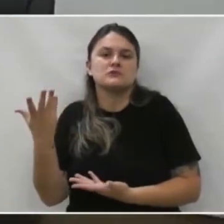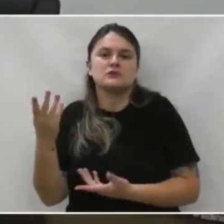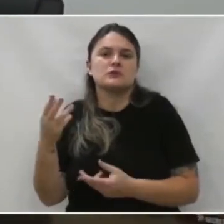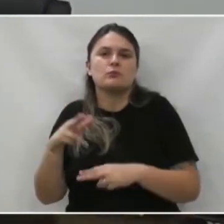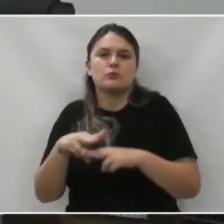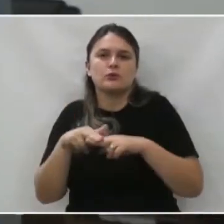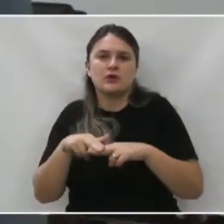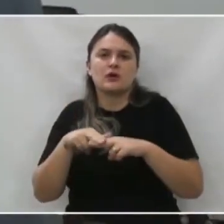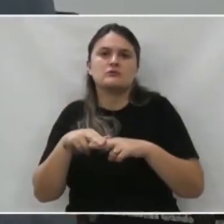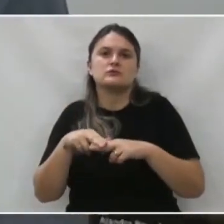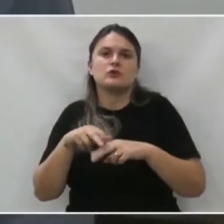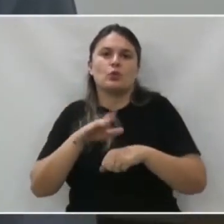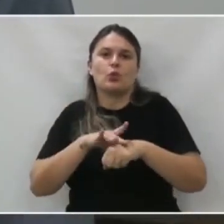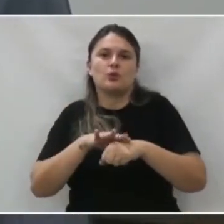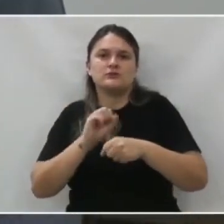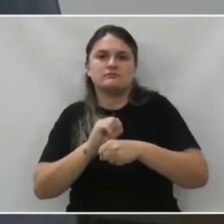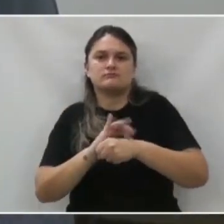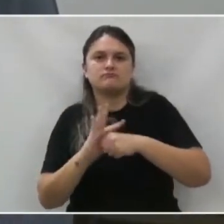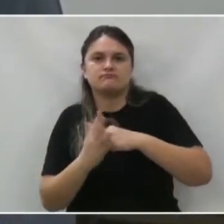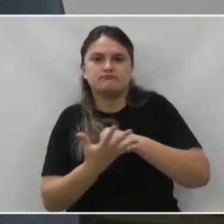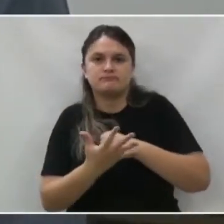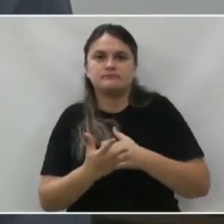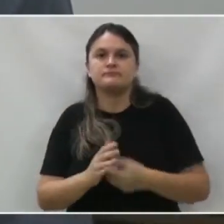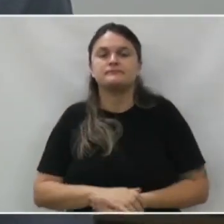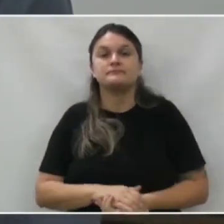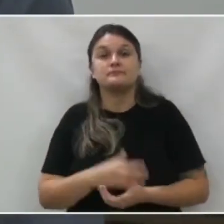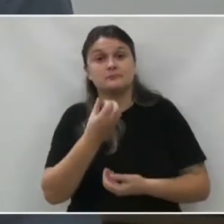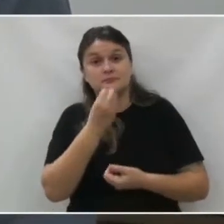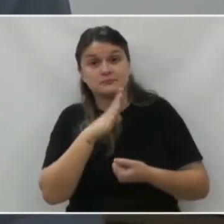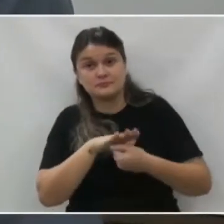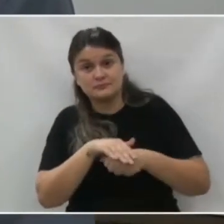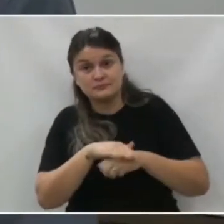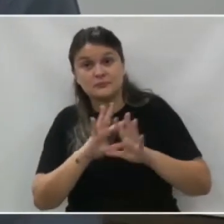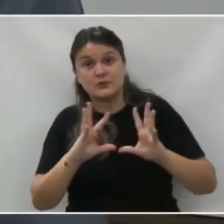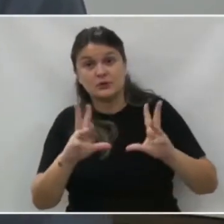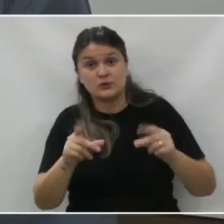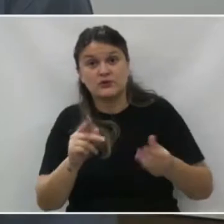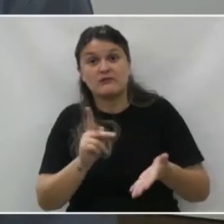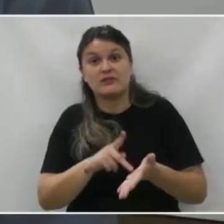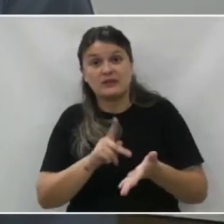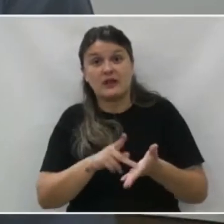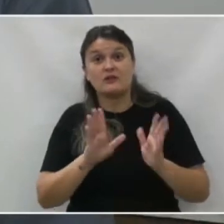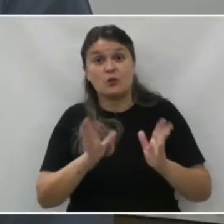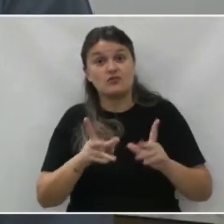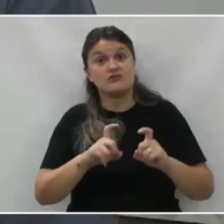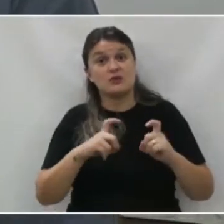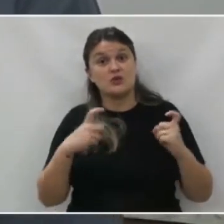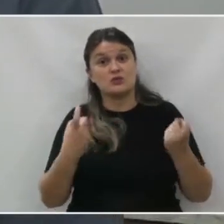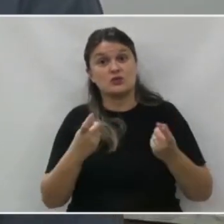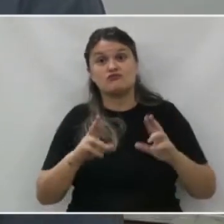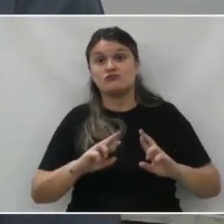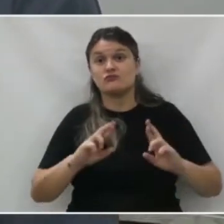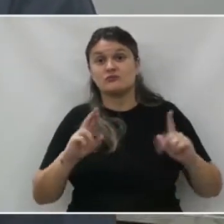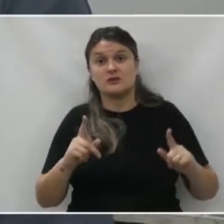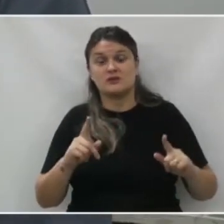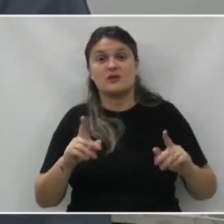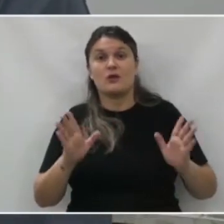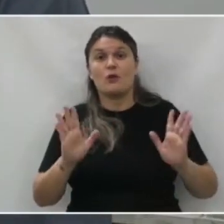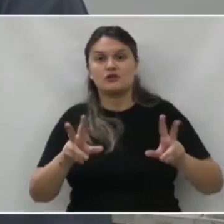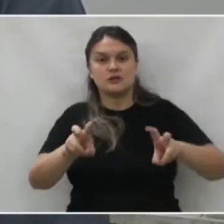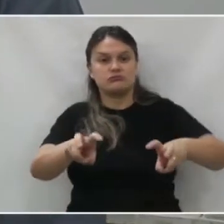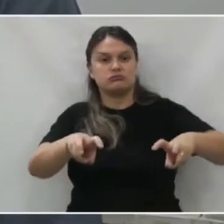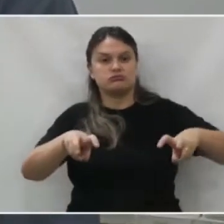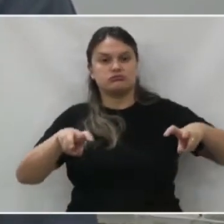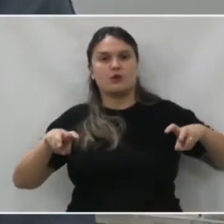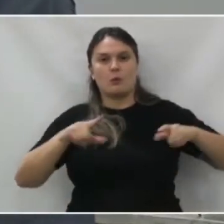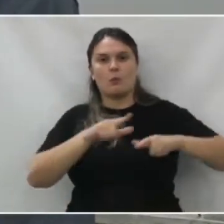por conta do coronavírus? Uma boa noite. Boa noite a todos. Realmente uma sessão onde tiveram no plenário hoje